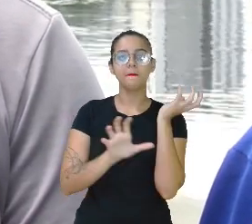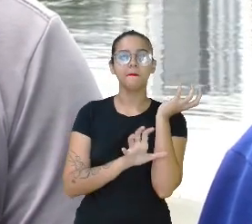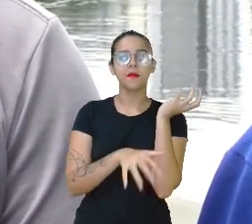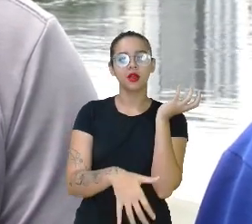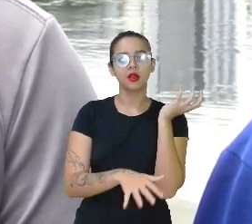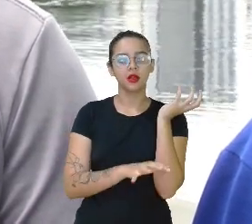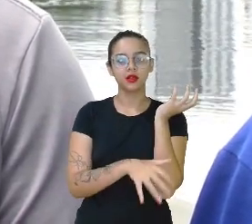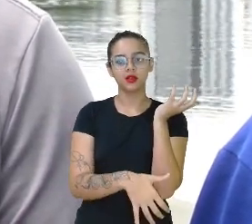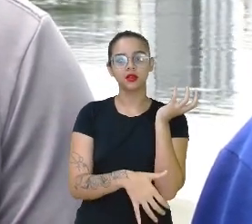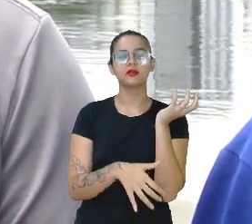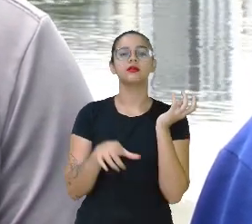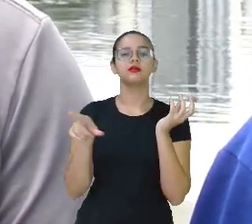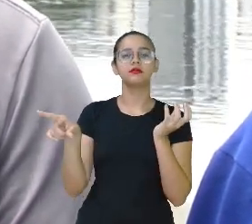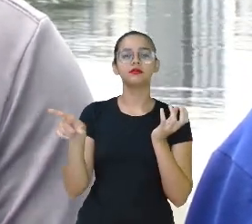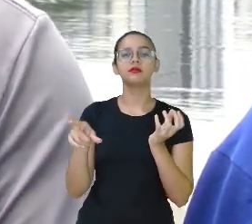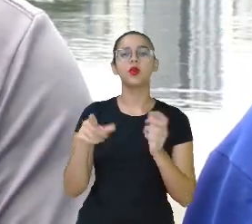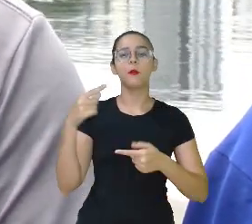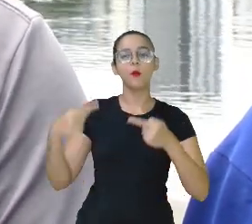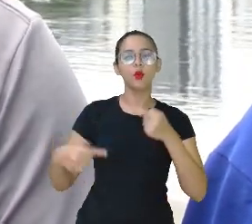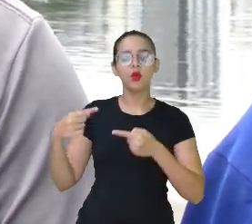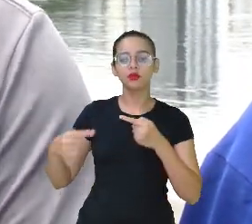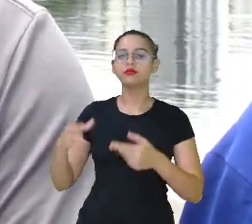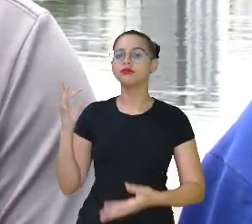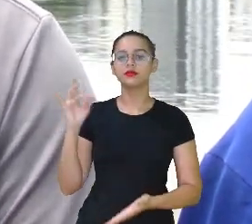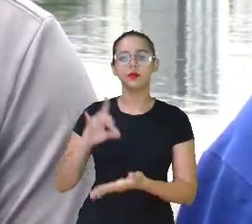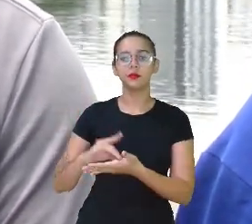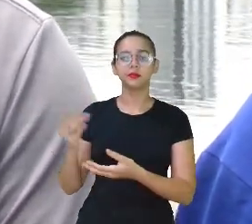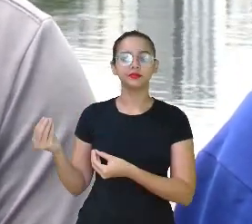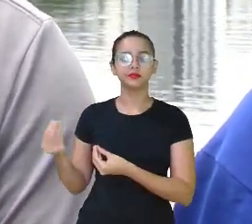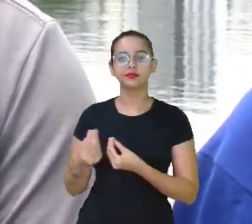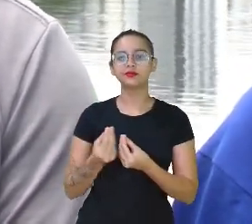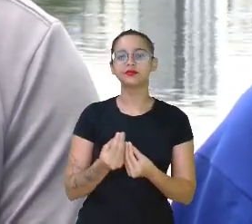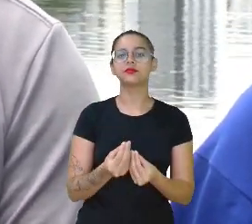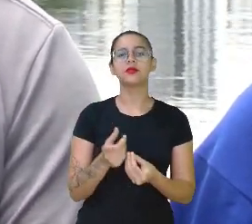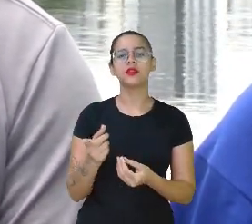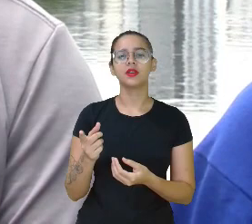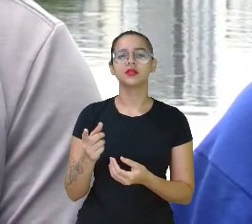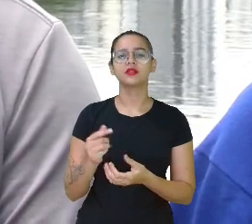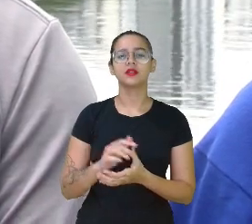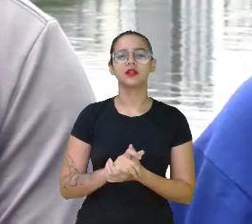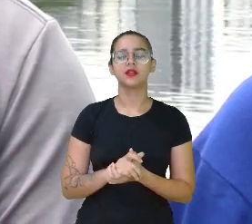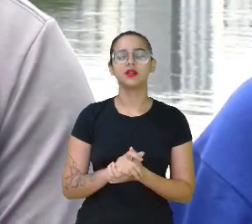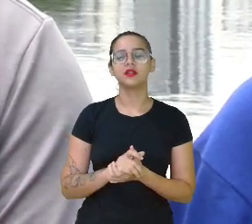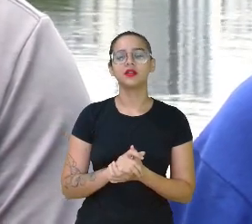Esse manguezal já foi um político aí que trouxe realmente essa plantação